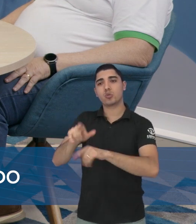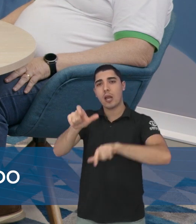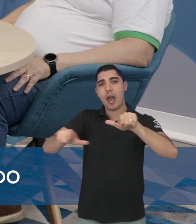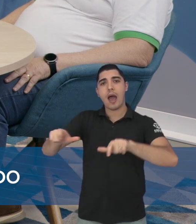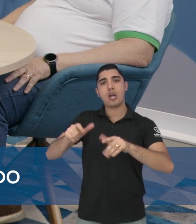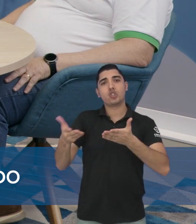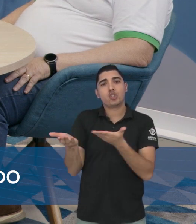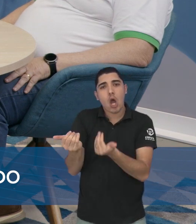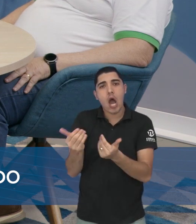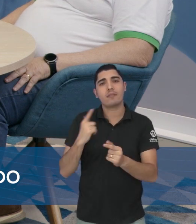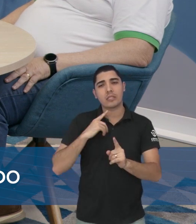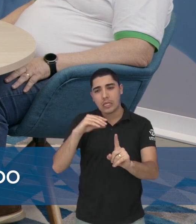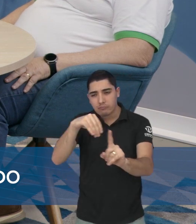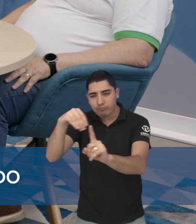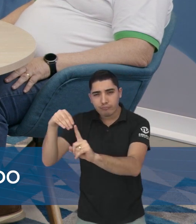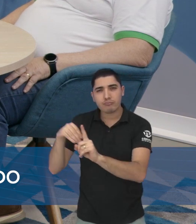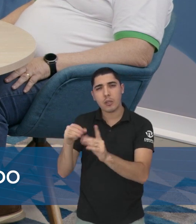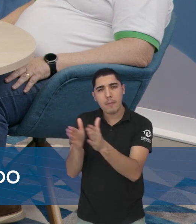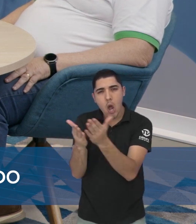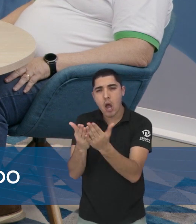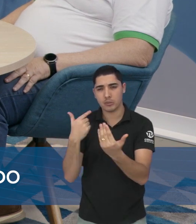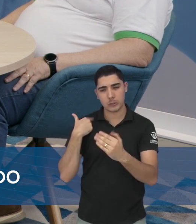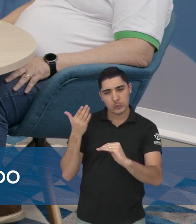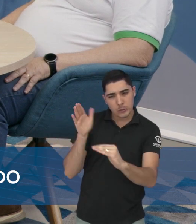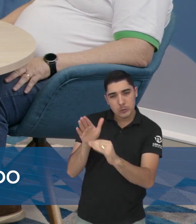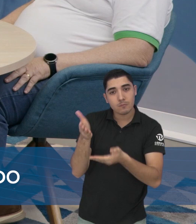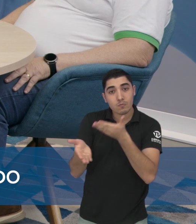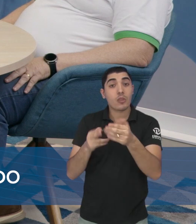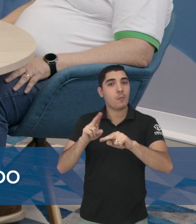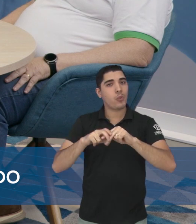Vem muito disso também, né? A dor, muitas vezes, ela acaba